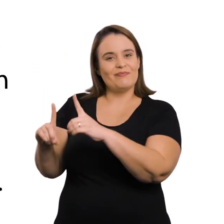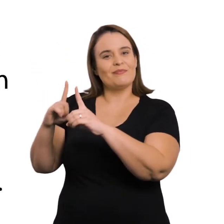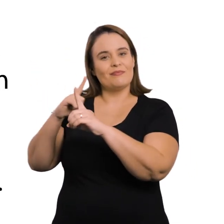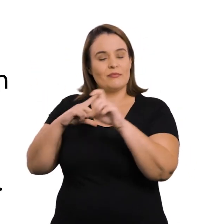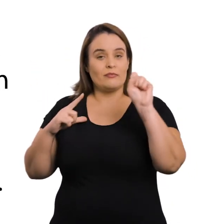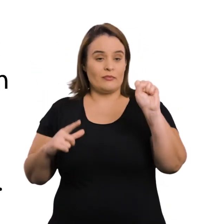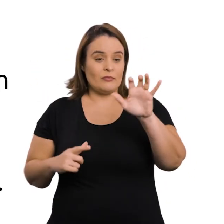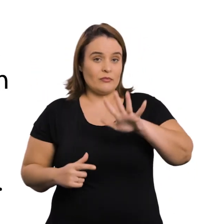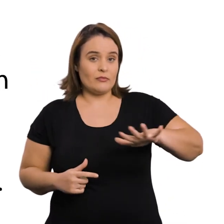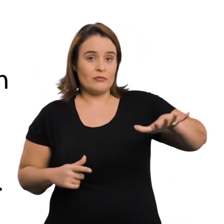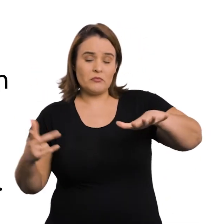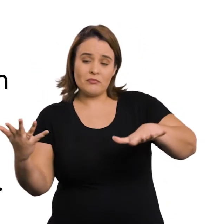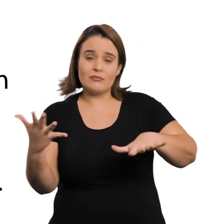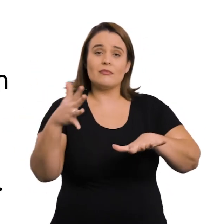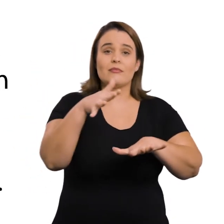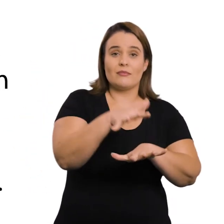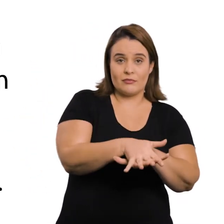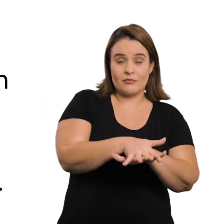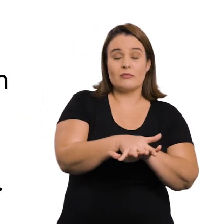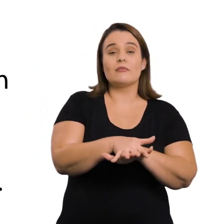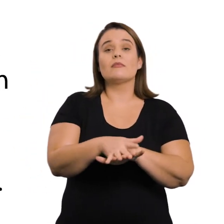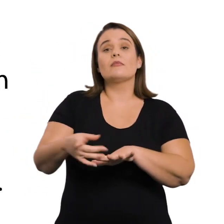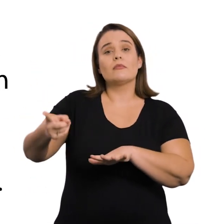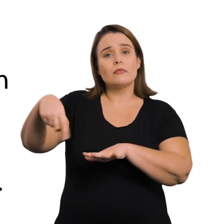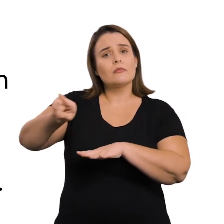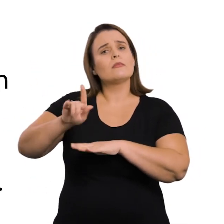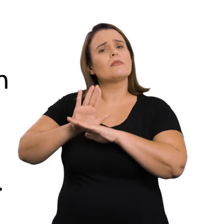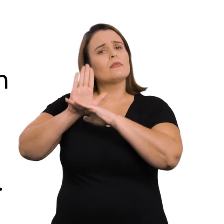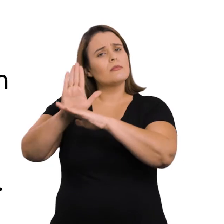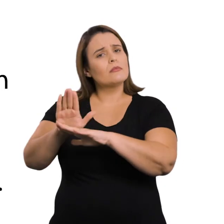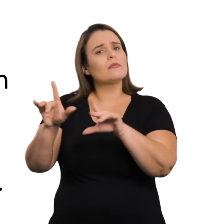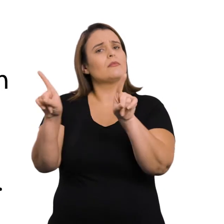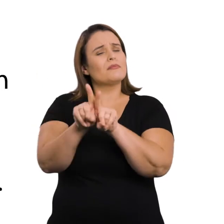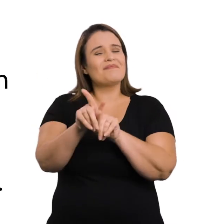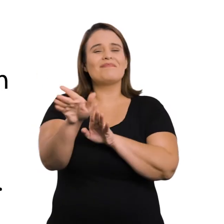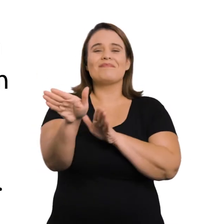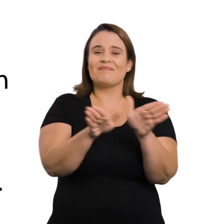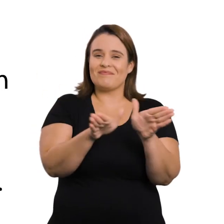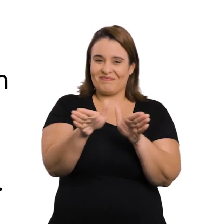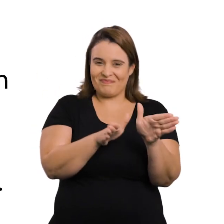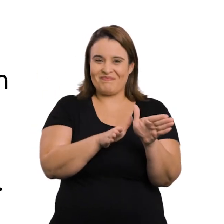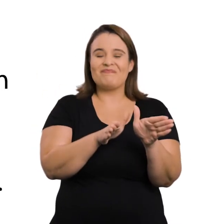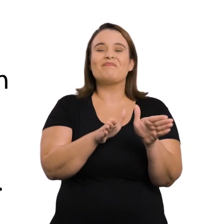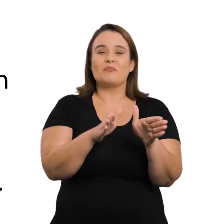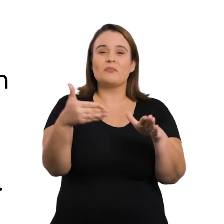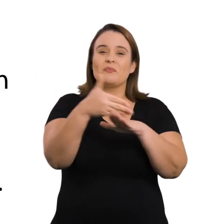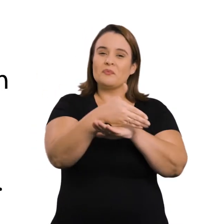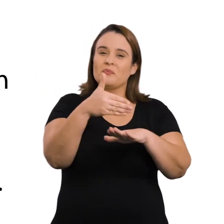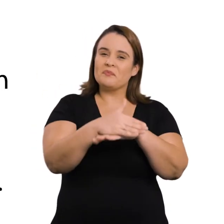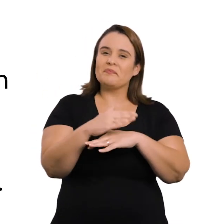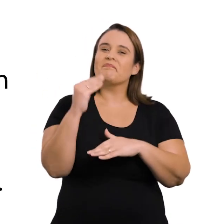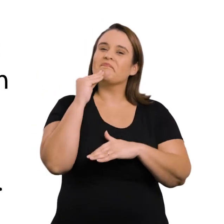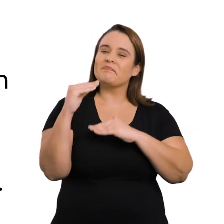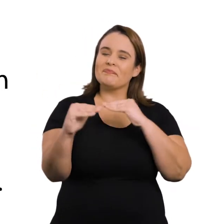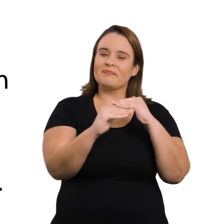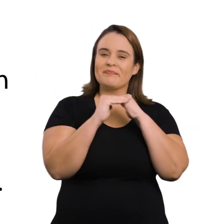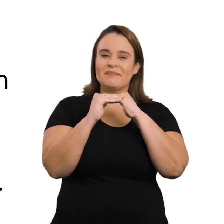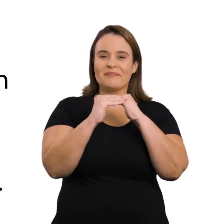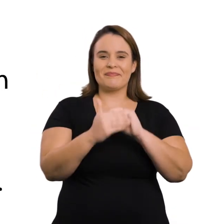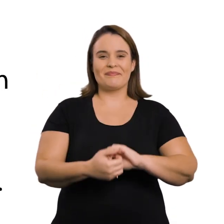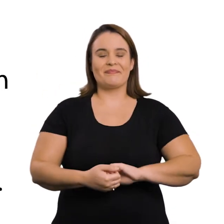das pessoas com deficiência na sociedade, uma vez que contribuem para o acesso e para a igualdade de